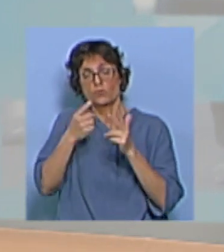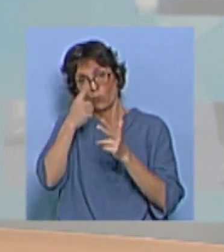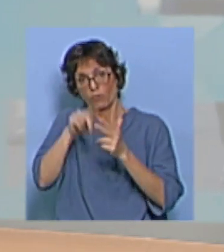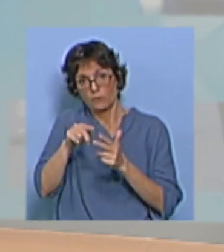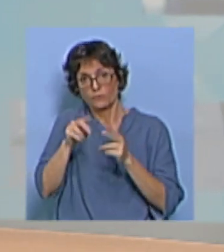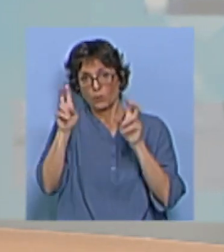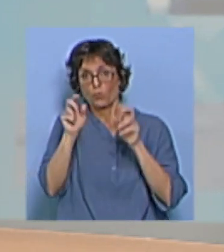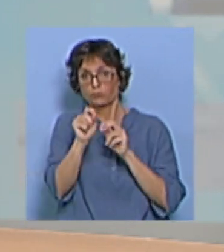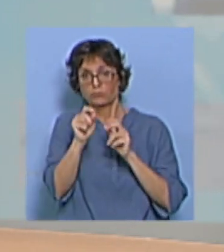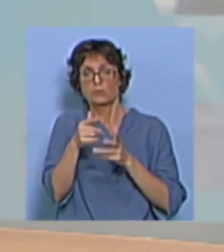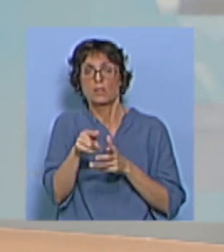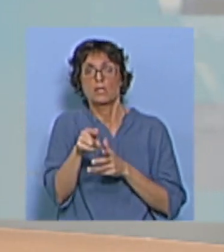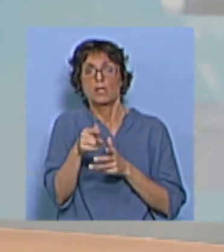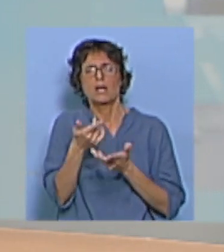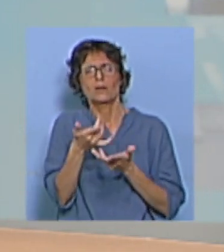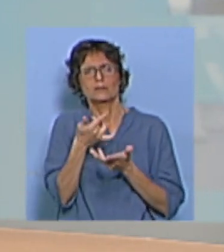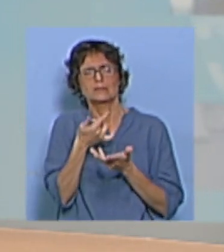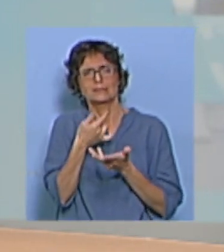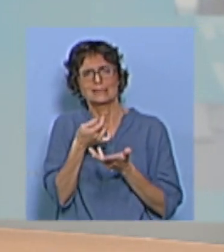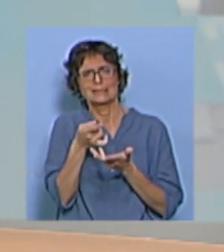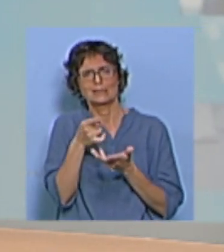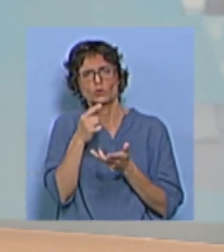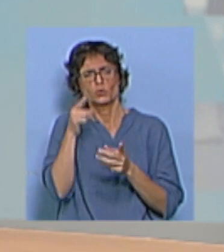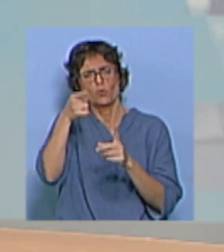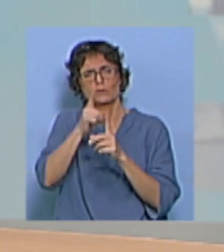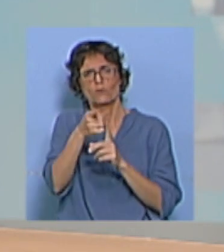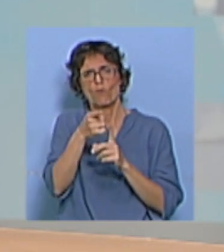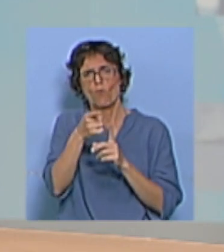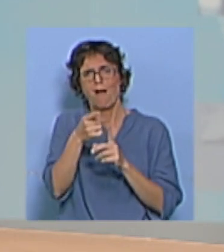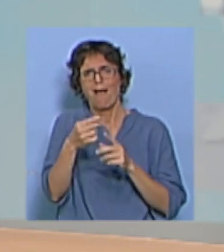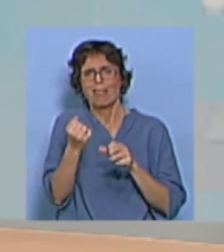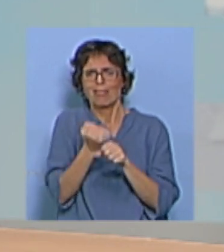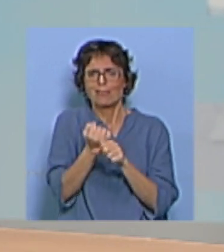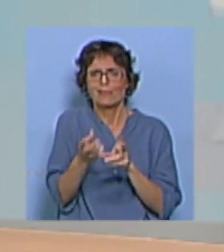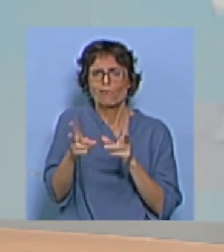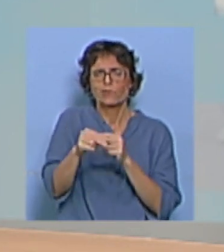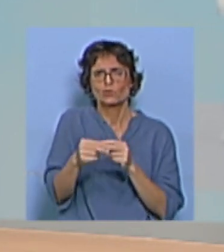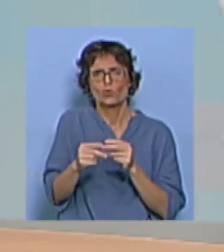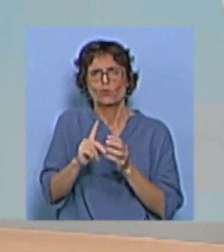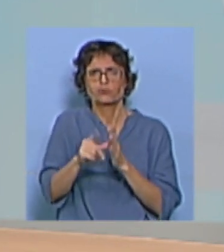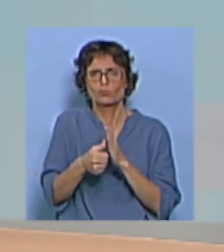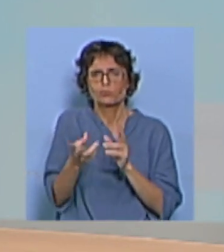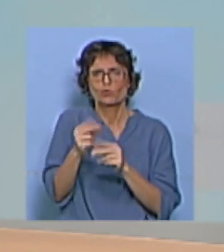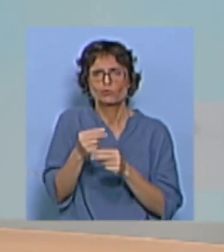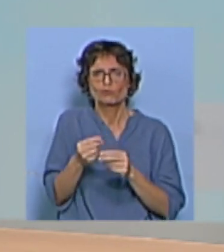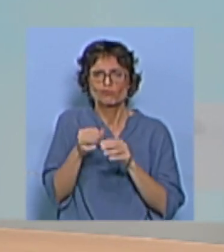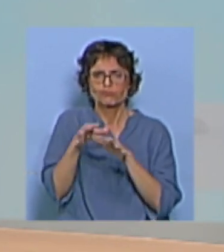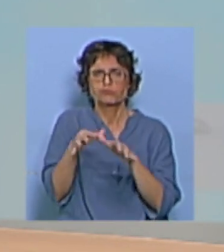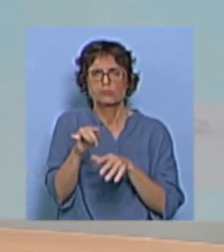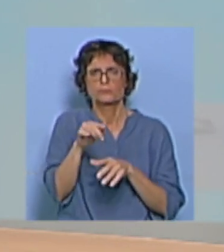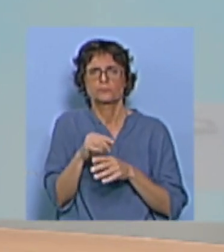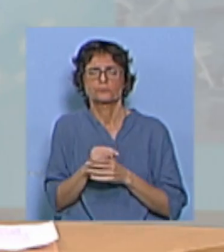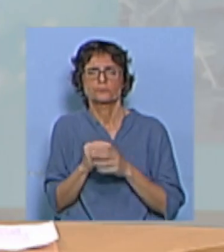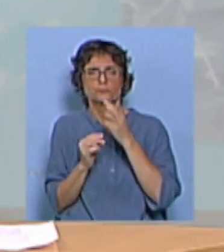sociedade, na retoma de muitas atividades. Que perspectivas novas se lançam para este recomeço pós-pandemia? Sim, já